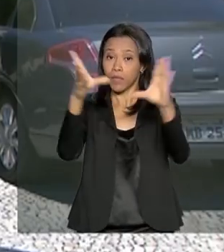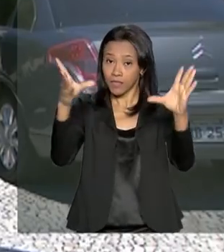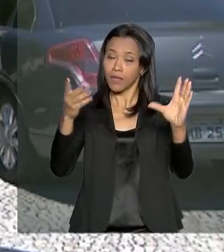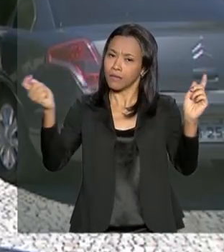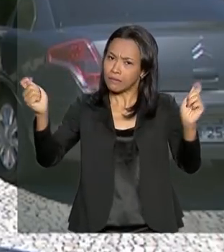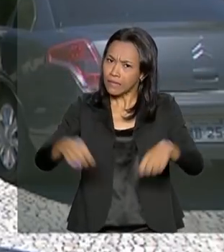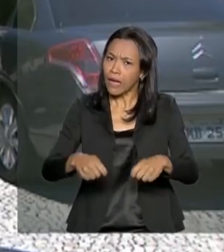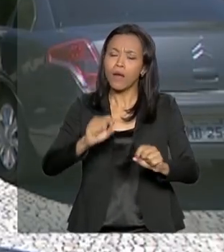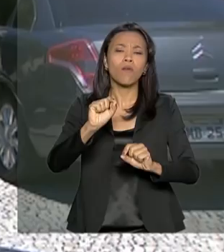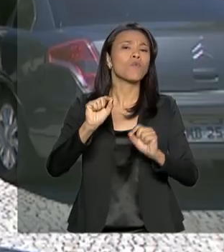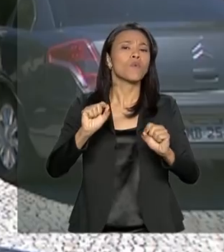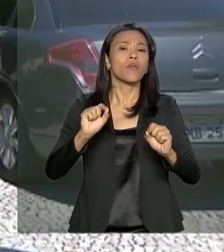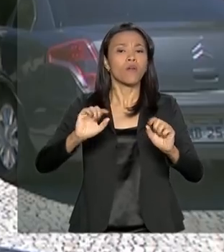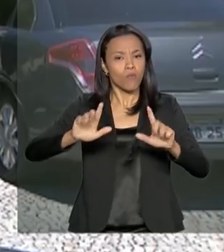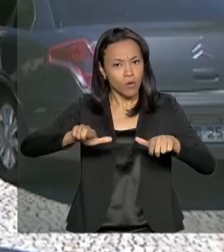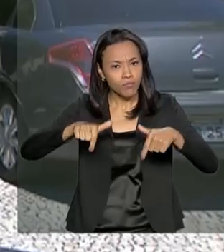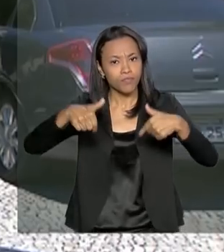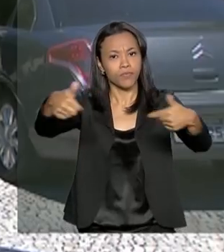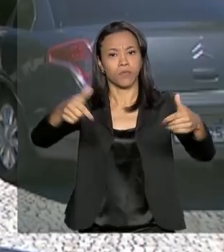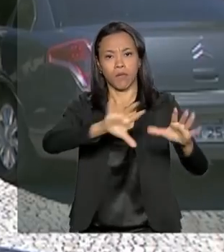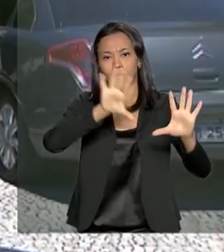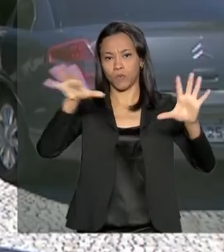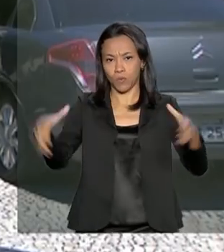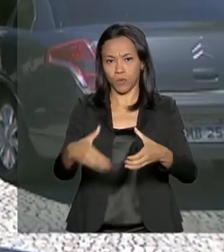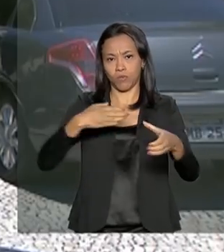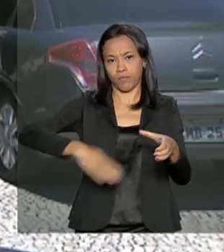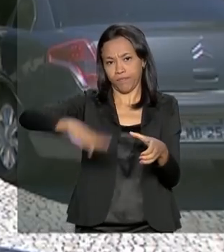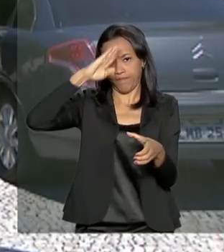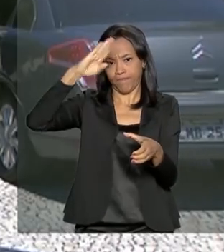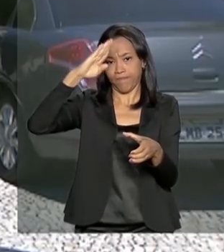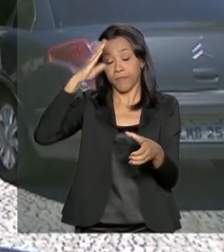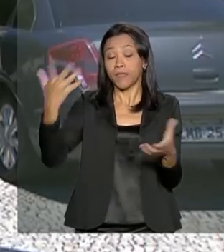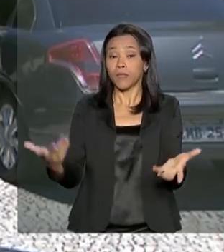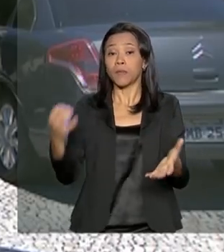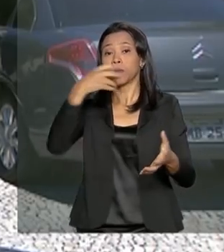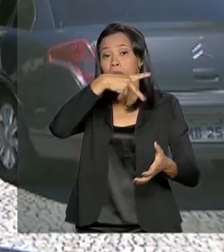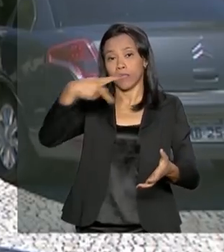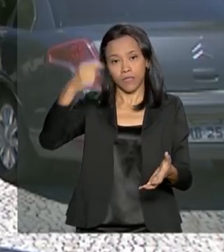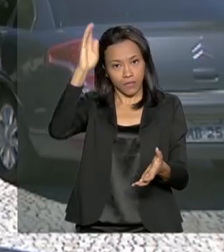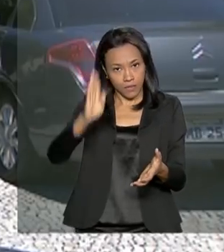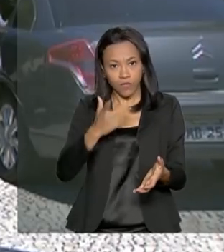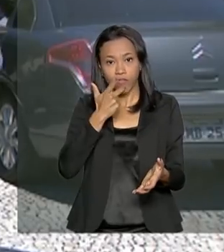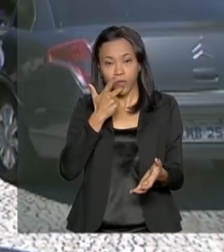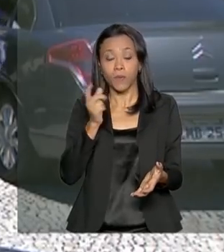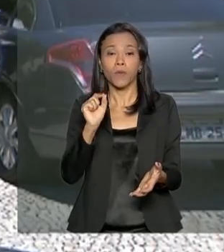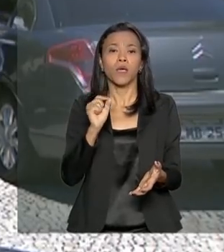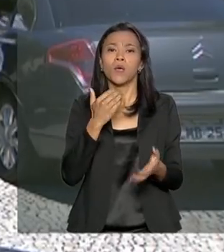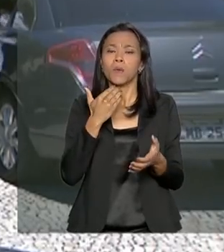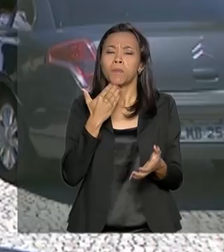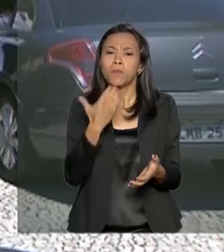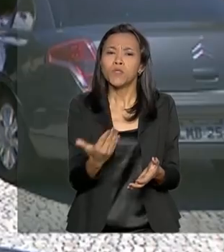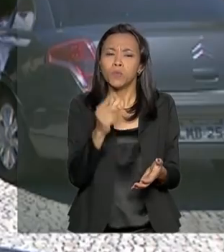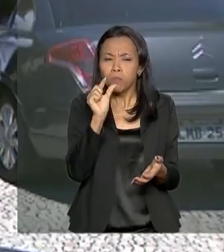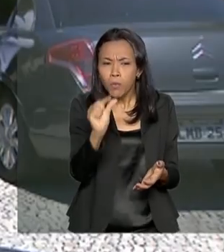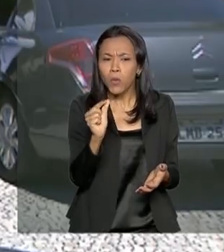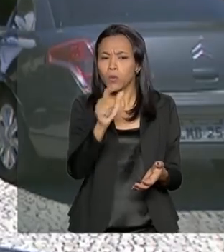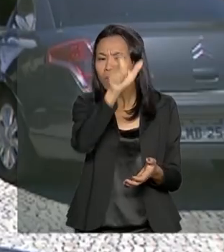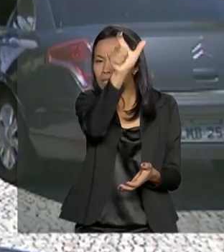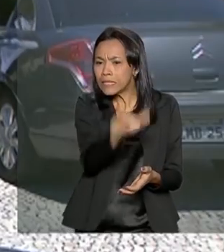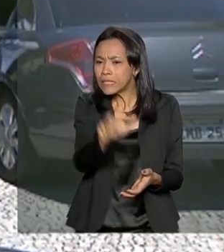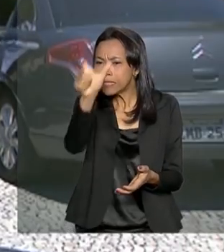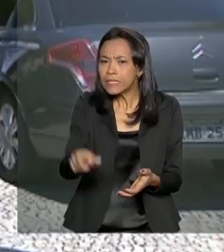possíveis com a atuação das Forças Armadas o Presidente da República Jair bolsonaro também pediu um pouco de sacrifício para os